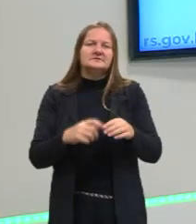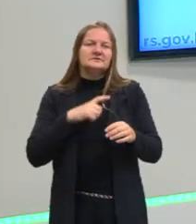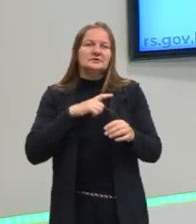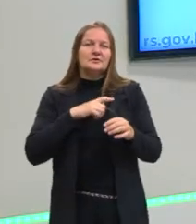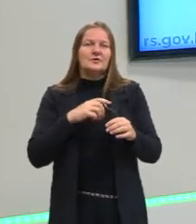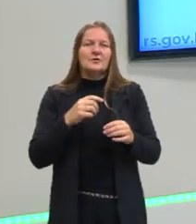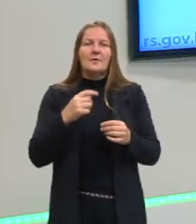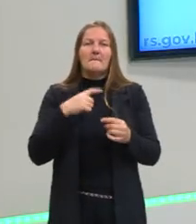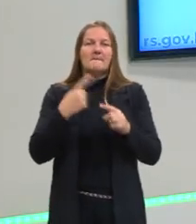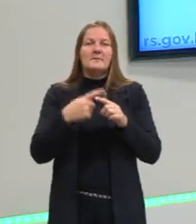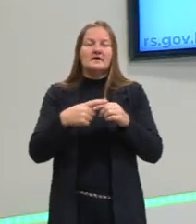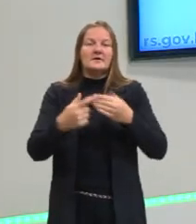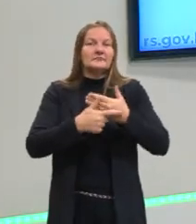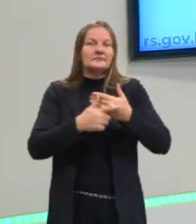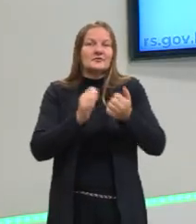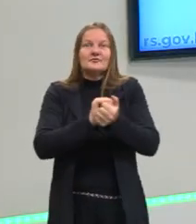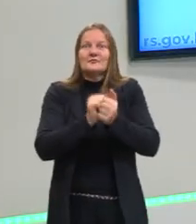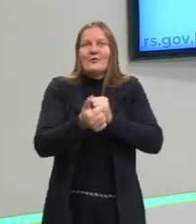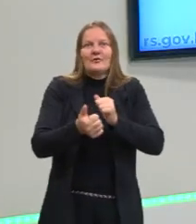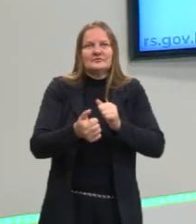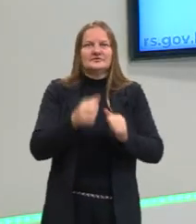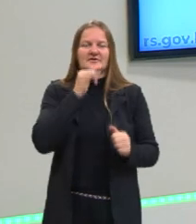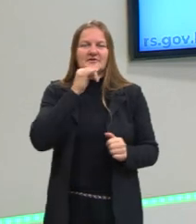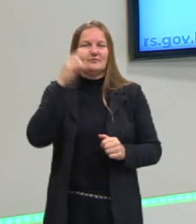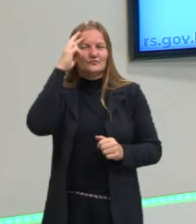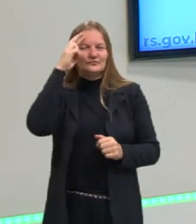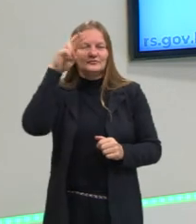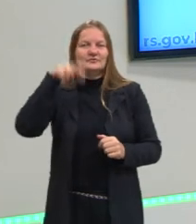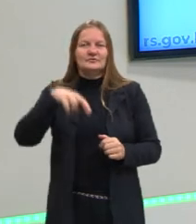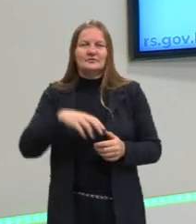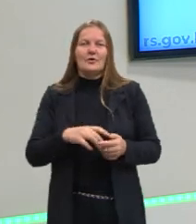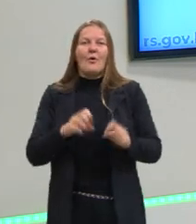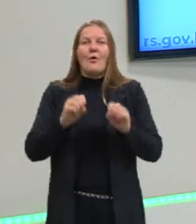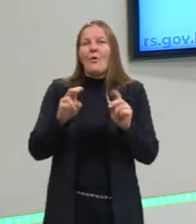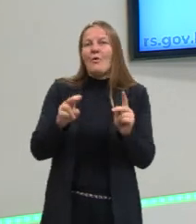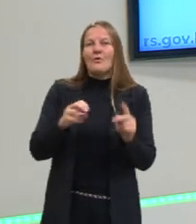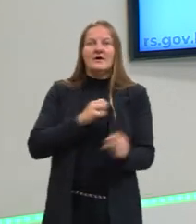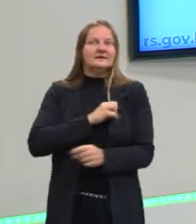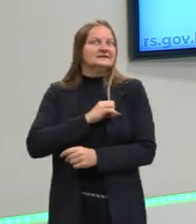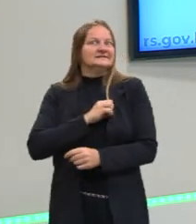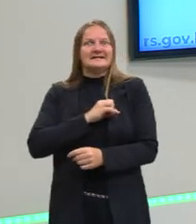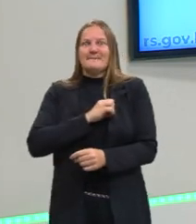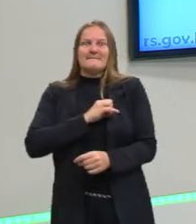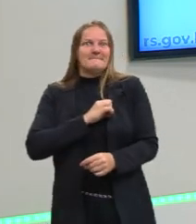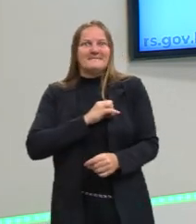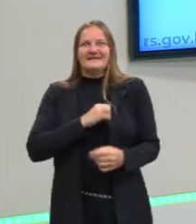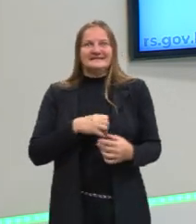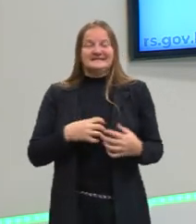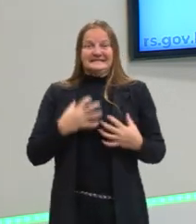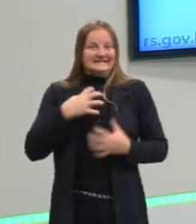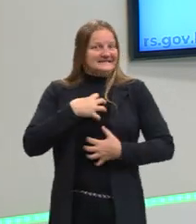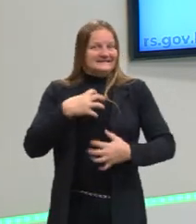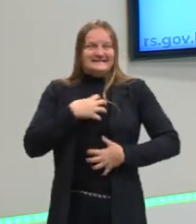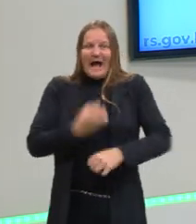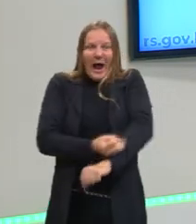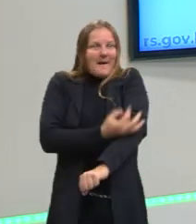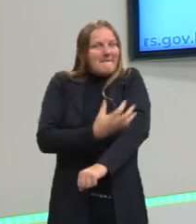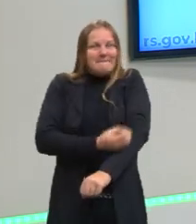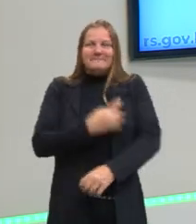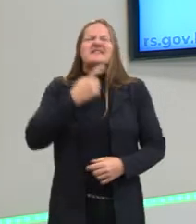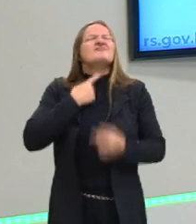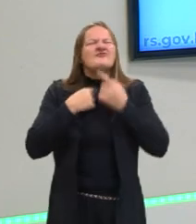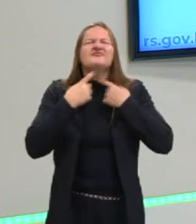destinado a determinado Esporte e vou usar a razão ou eu vou comprar um tênis afetado pela paixão